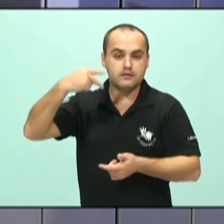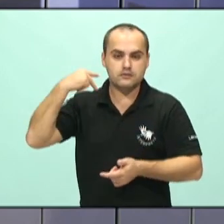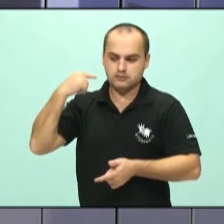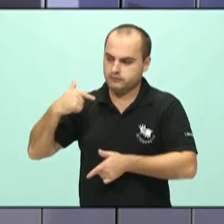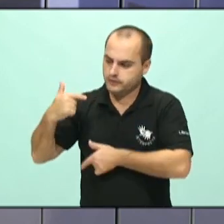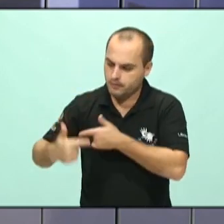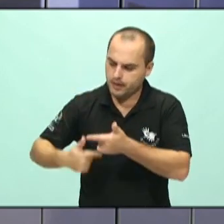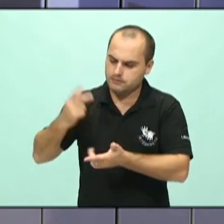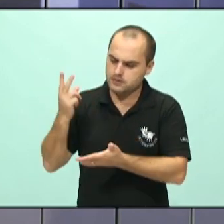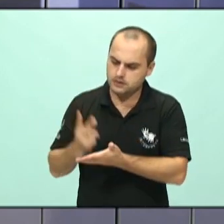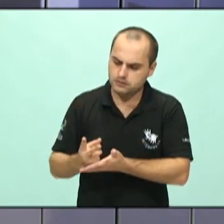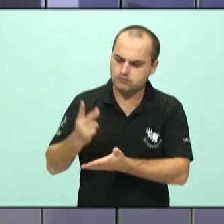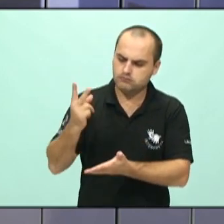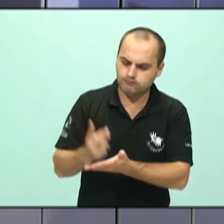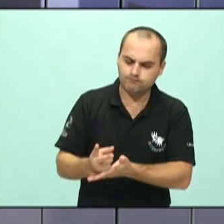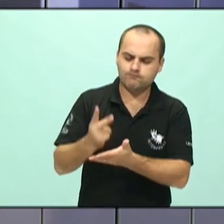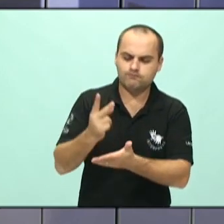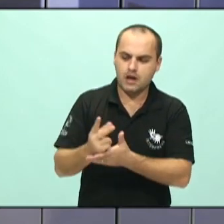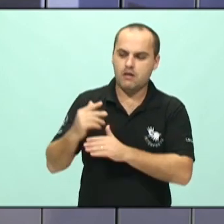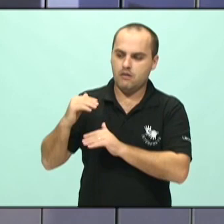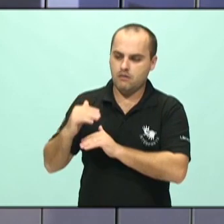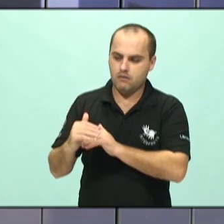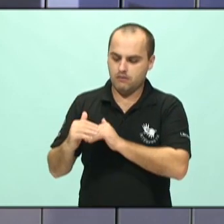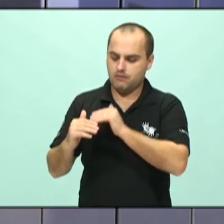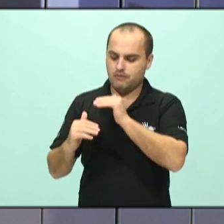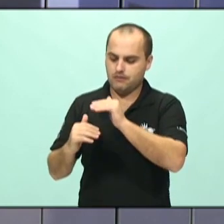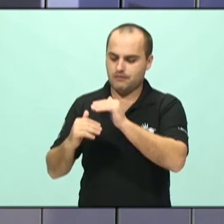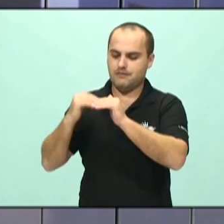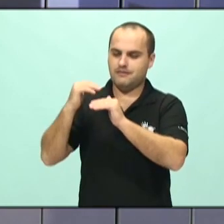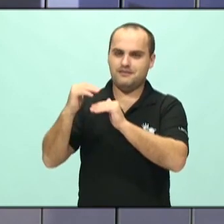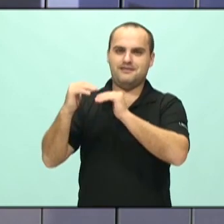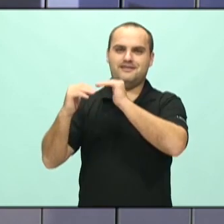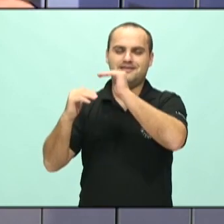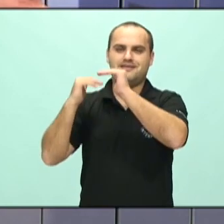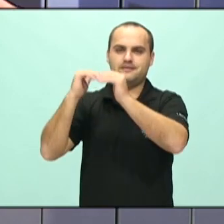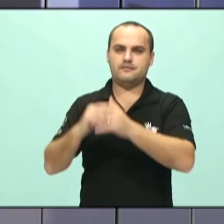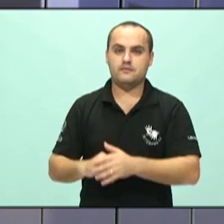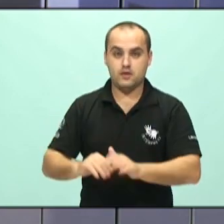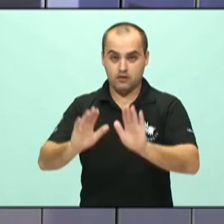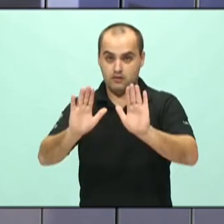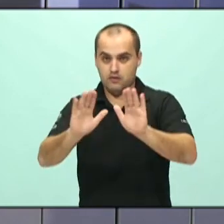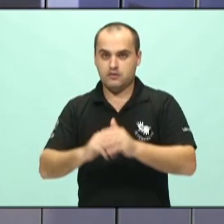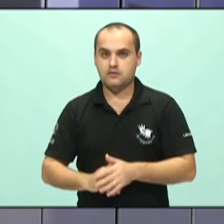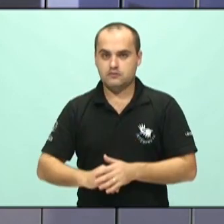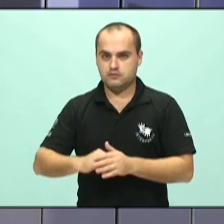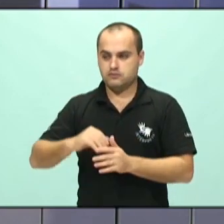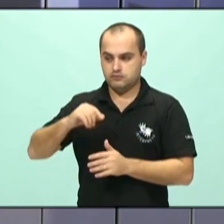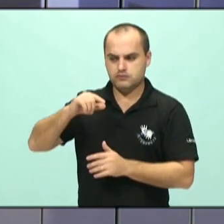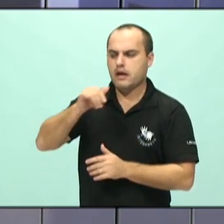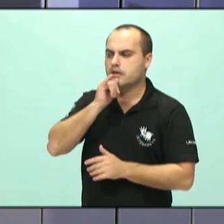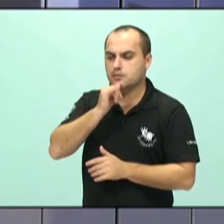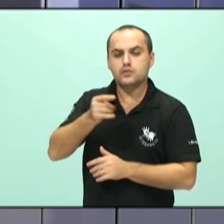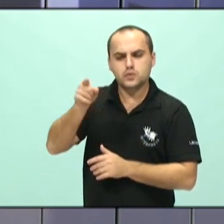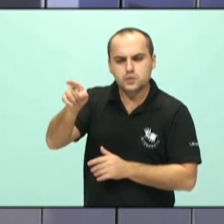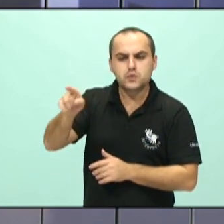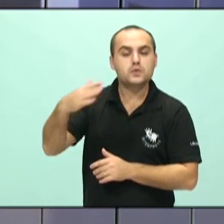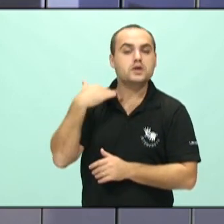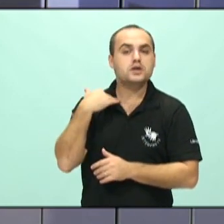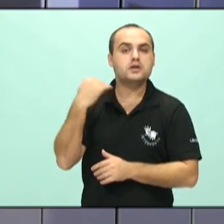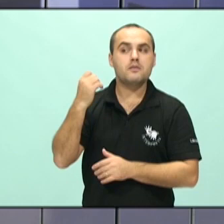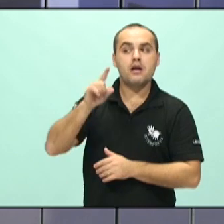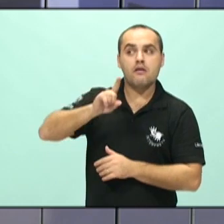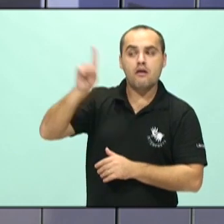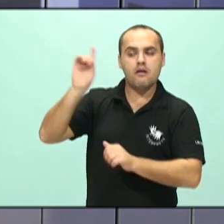um trabalho progressivo. Por quê? O Carlos Antônio me chamou lá no São João. Rubens, nós estamos